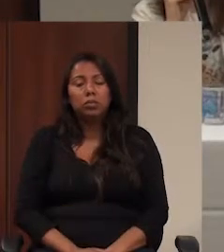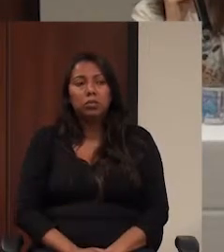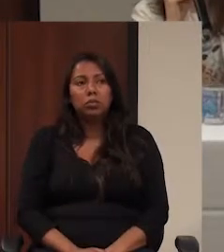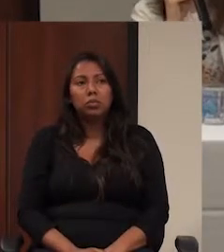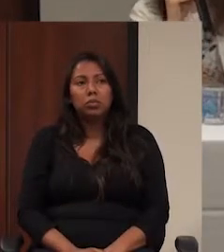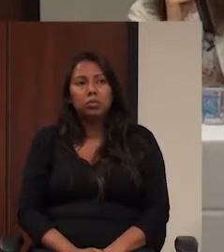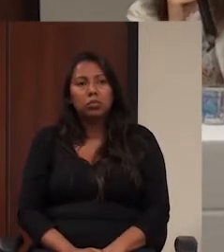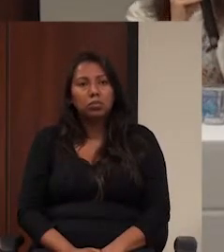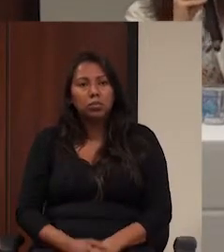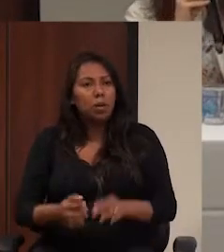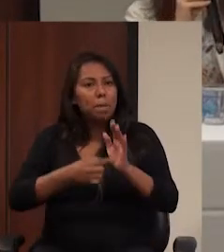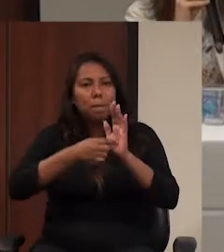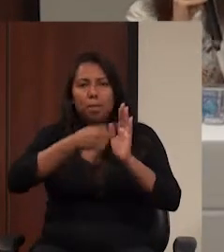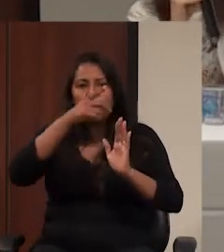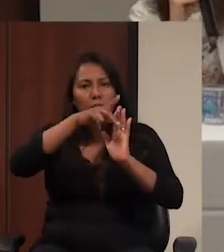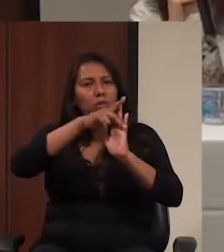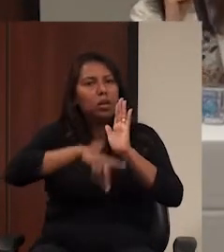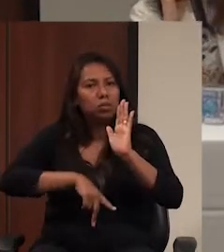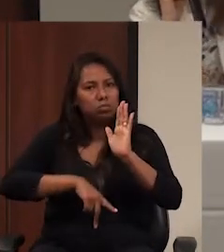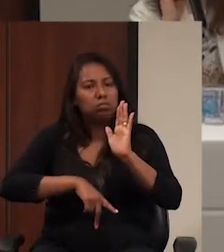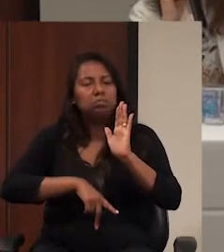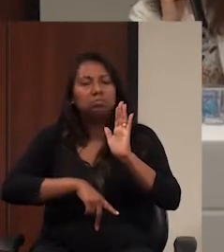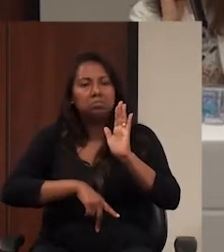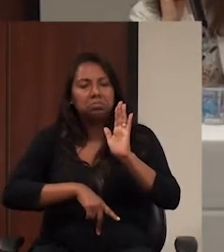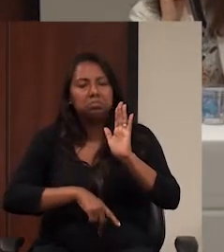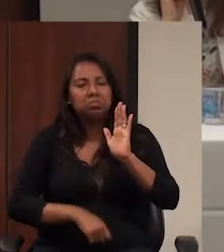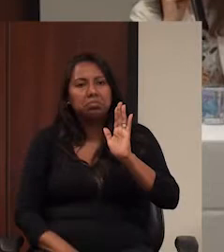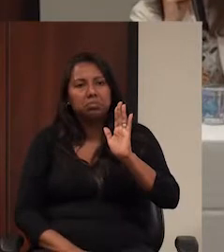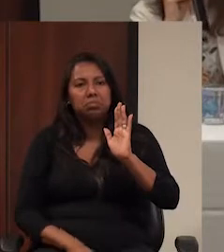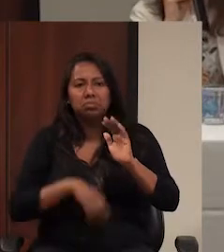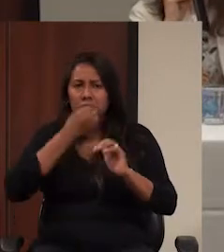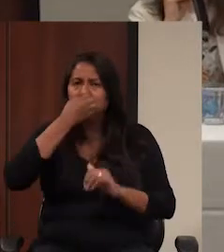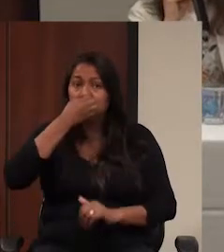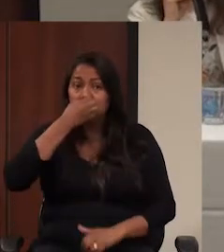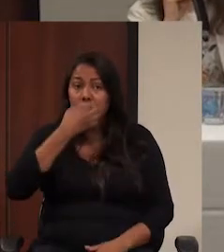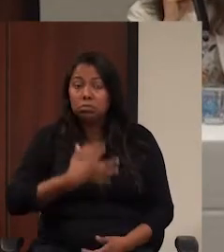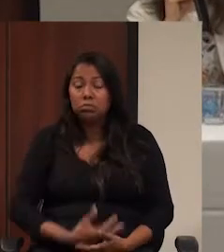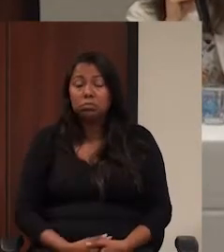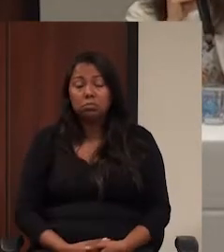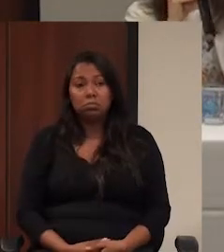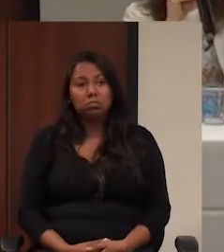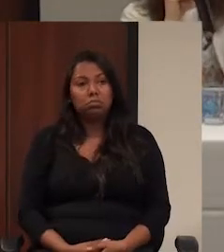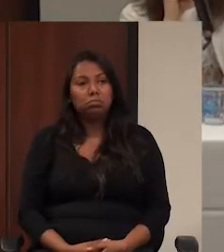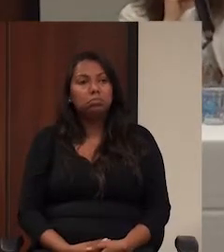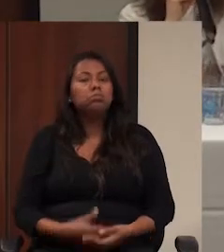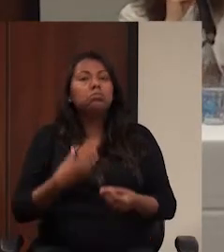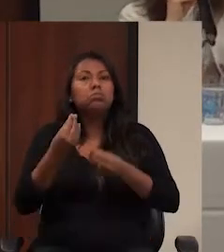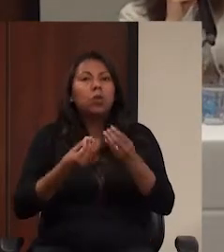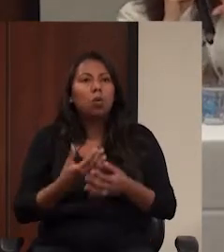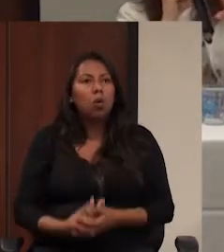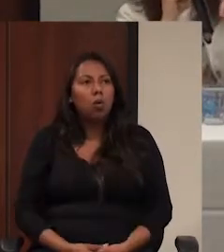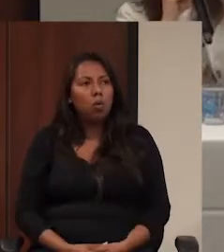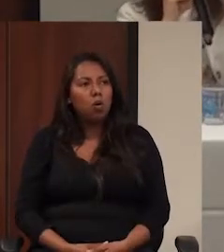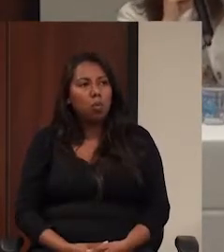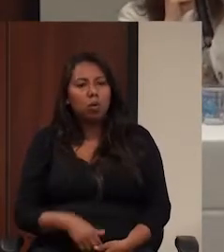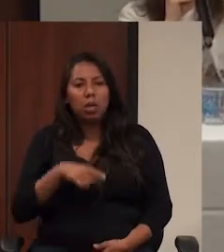E foi o primeiro projeto que eles fizeram lá, um projeto muito bem sucedido. Então, eles trabalham assim, na perspectiva de